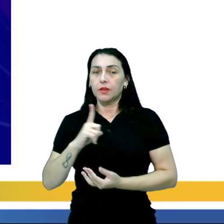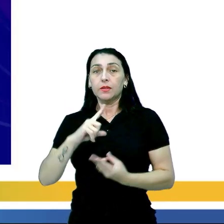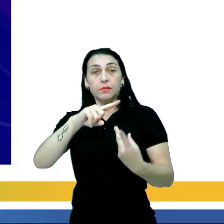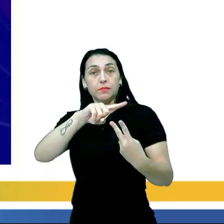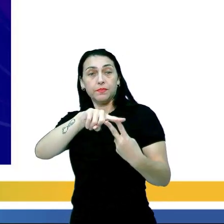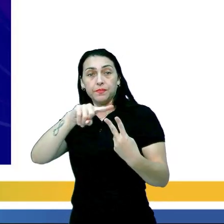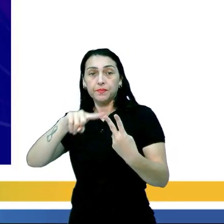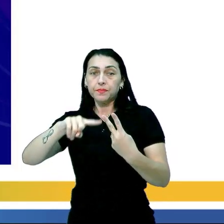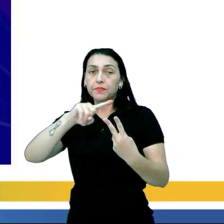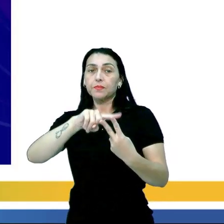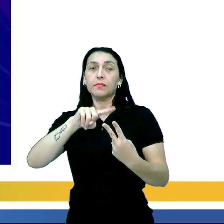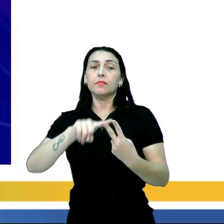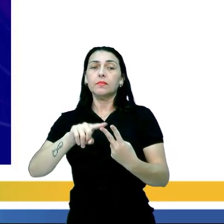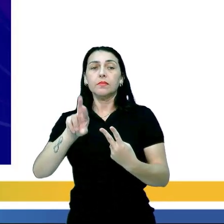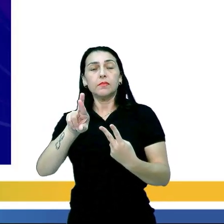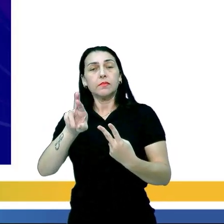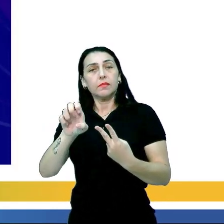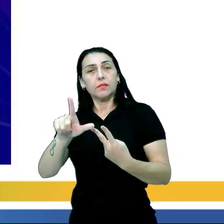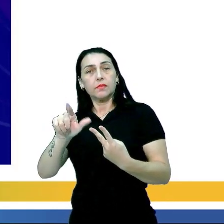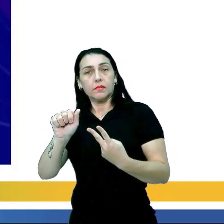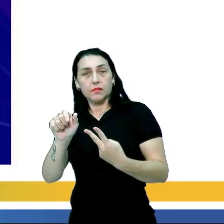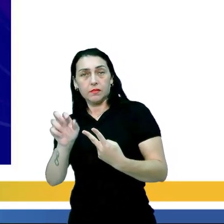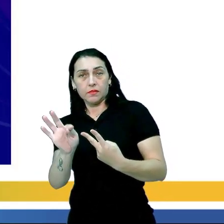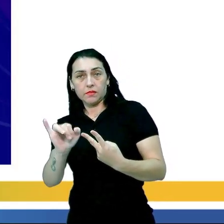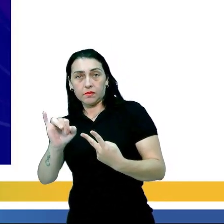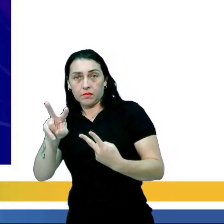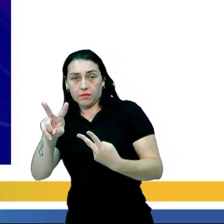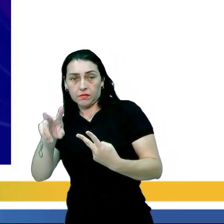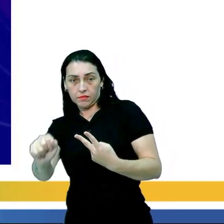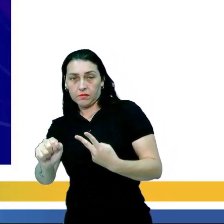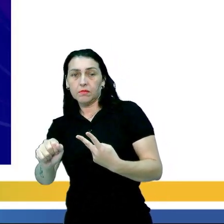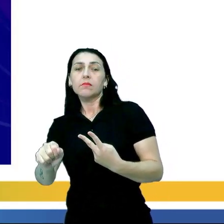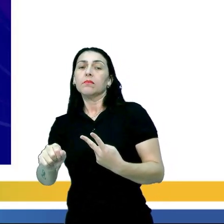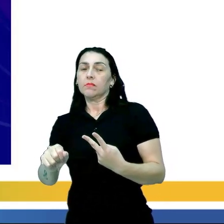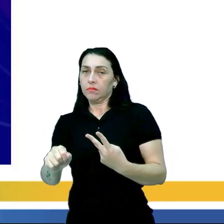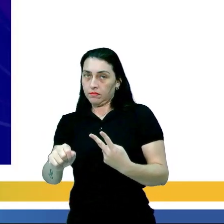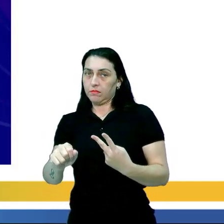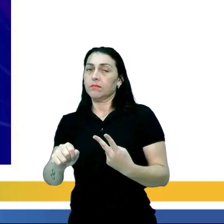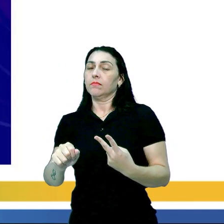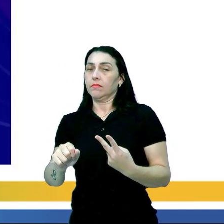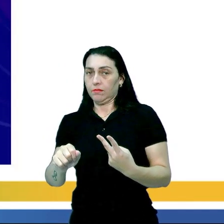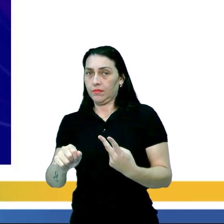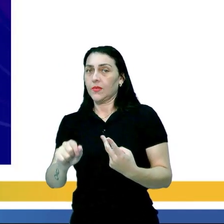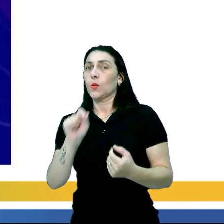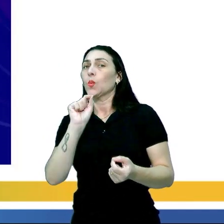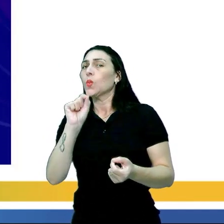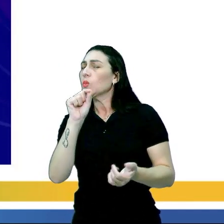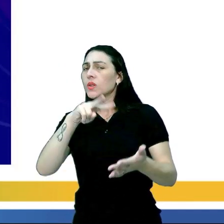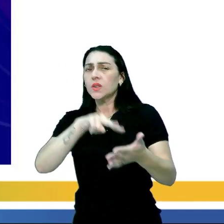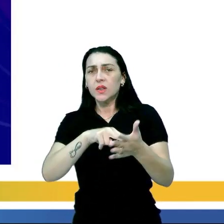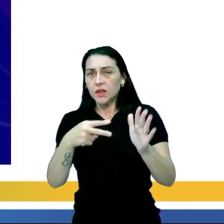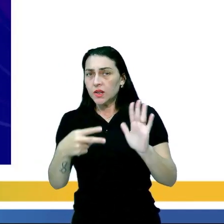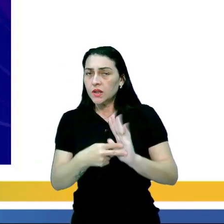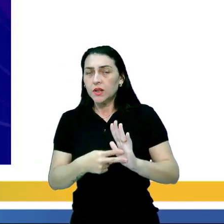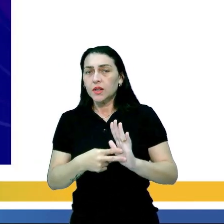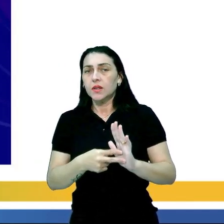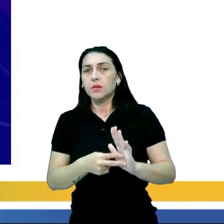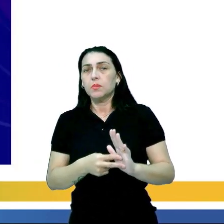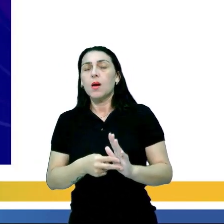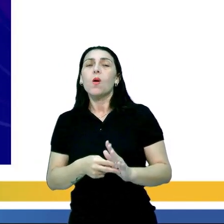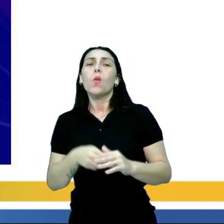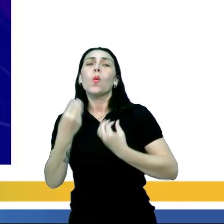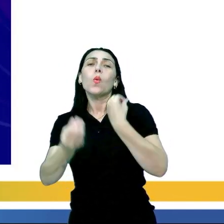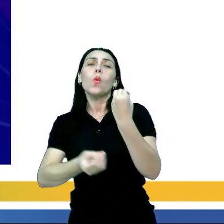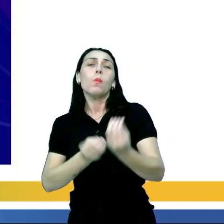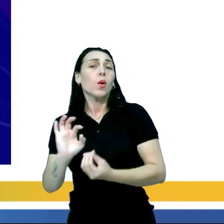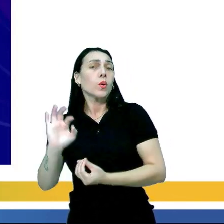a mais-valia relativa. E como o nome já está dizendo, é relativo. Essa mais-valia relativa, ela é relativa. Como é